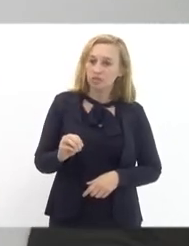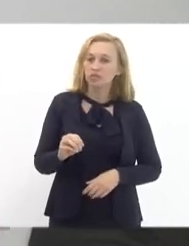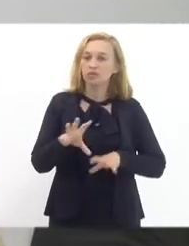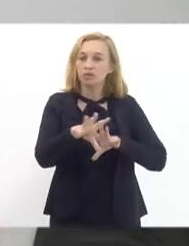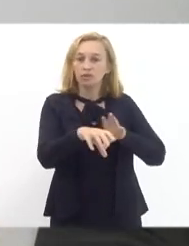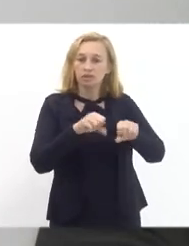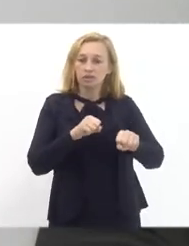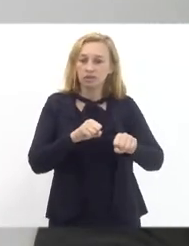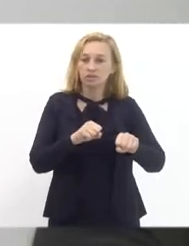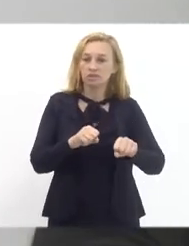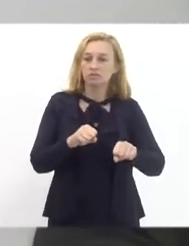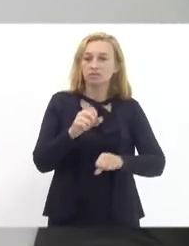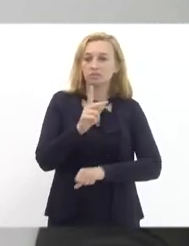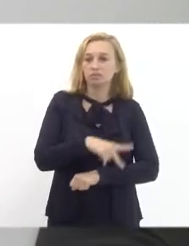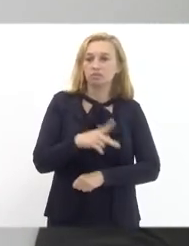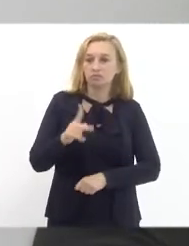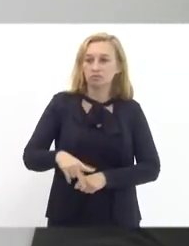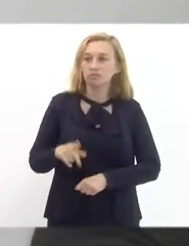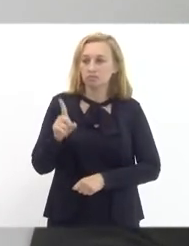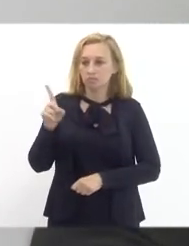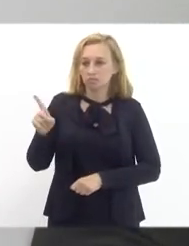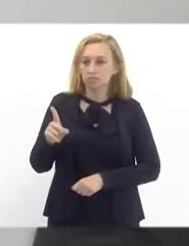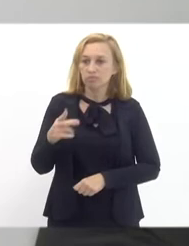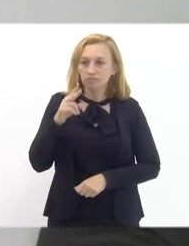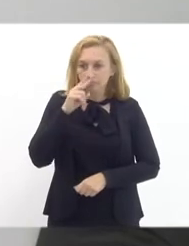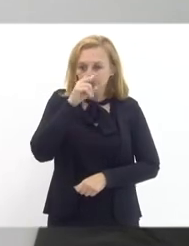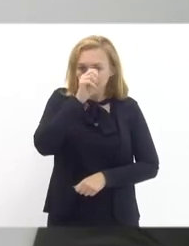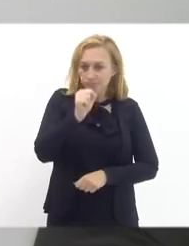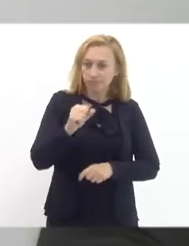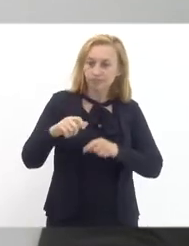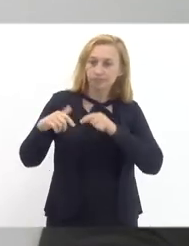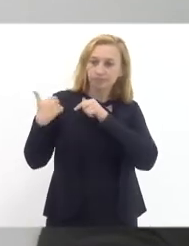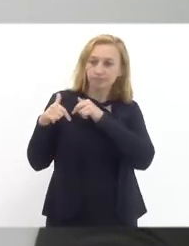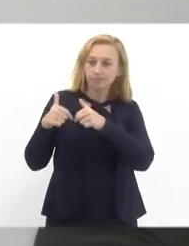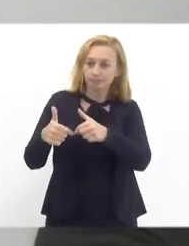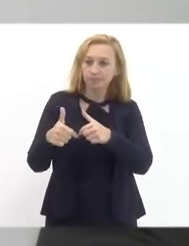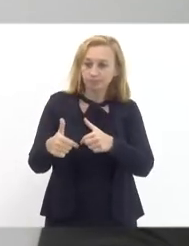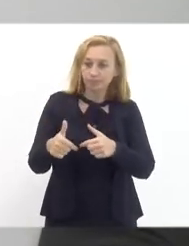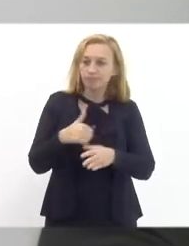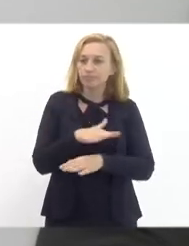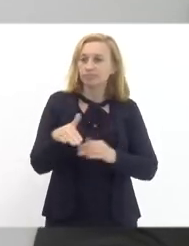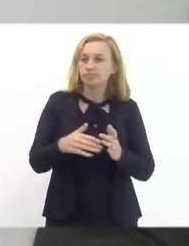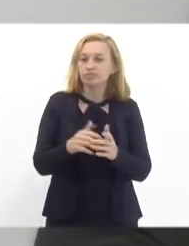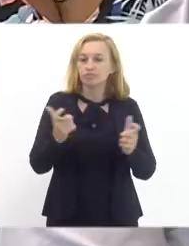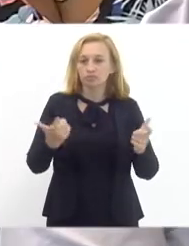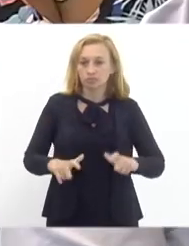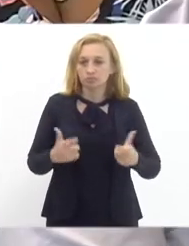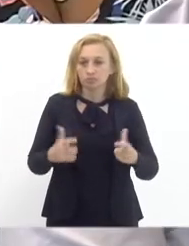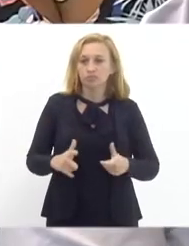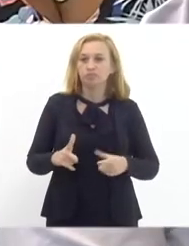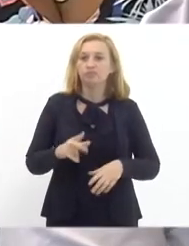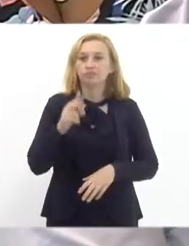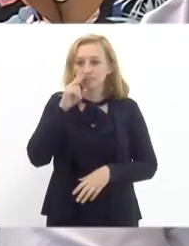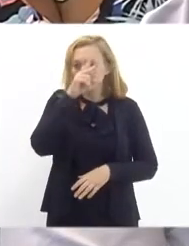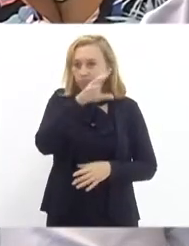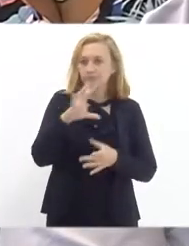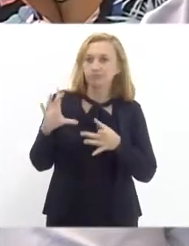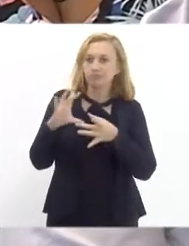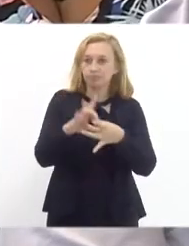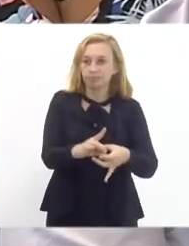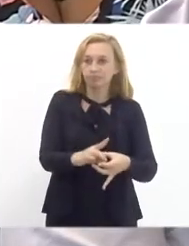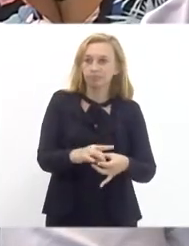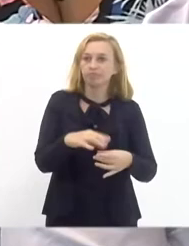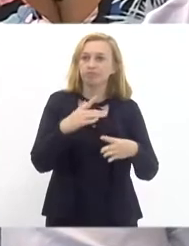de Professores, tem uma forte tradição extensionista em toda aquela região, uma forte ligação com